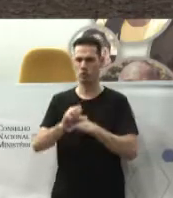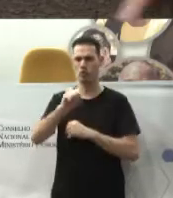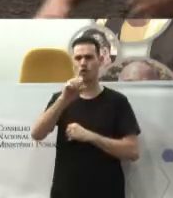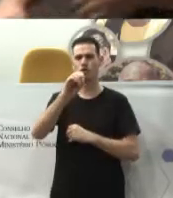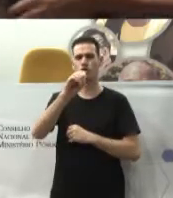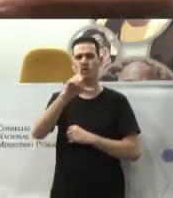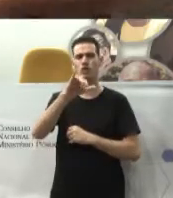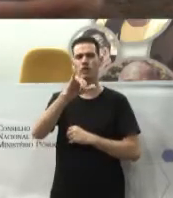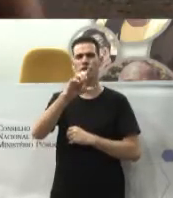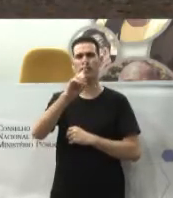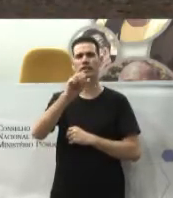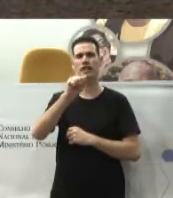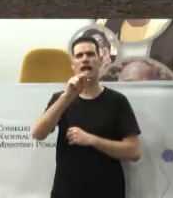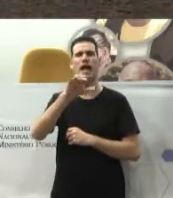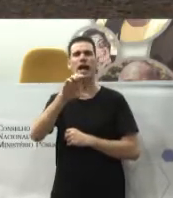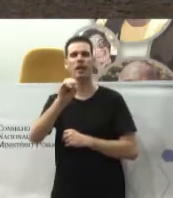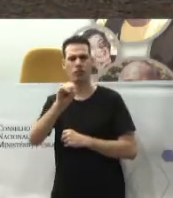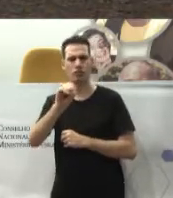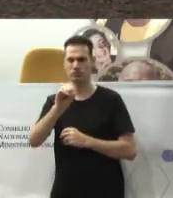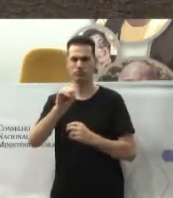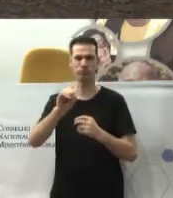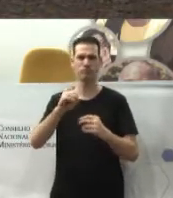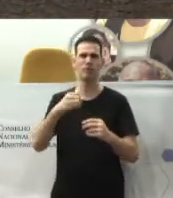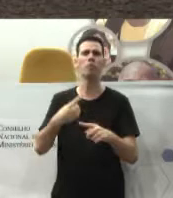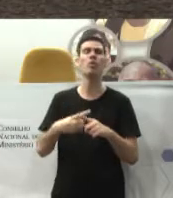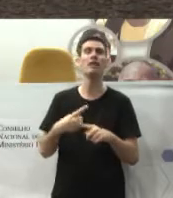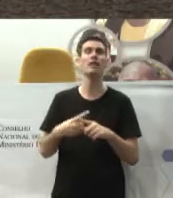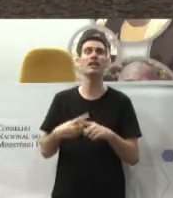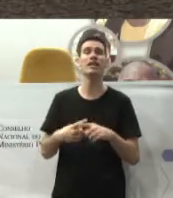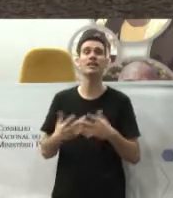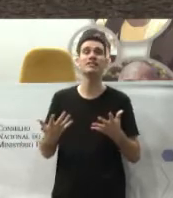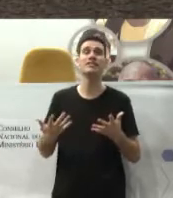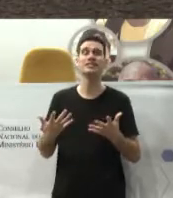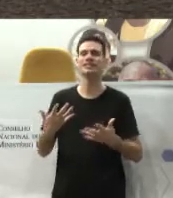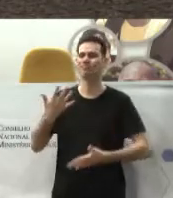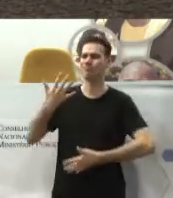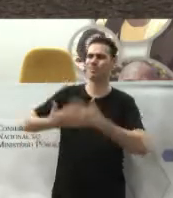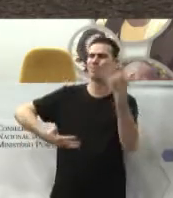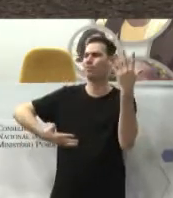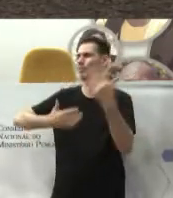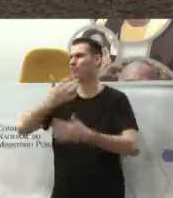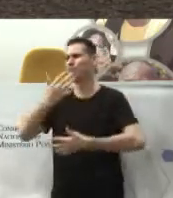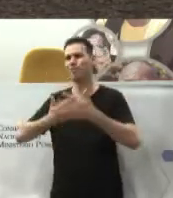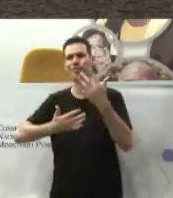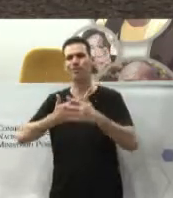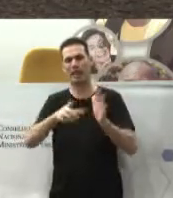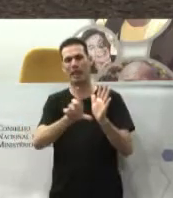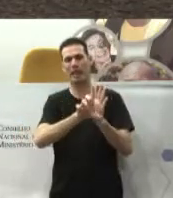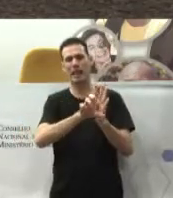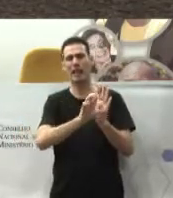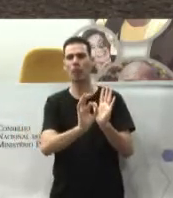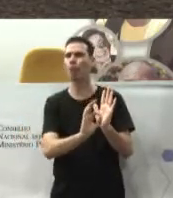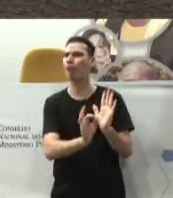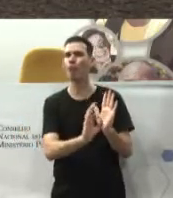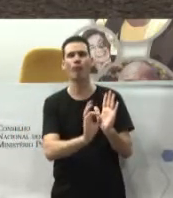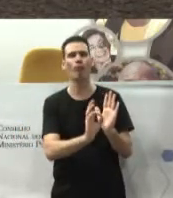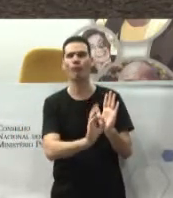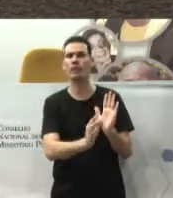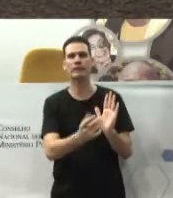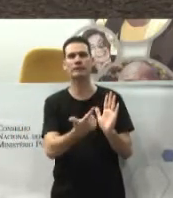grande simplificação da realidade, porque isso não está escrito em lugar nenhum. Ontem